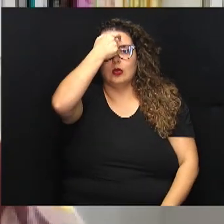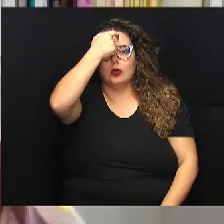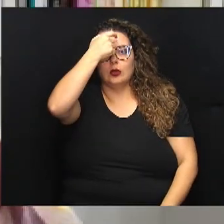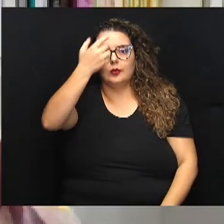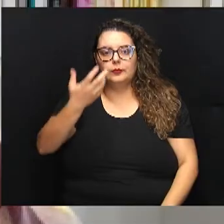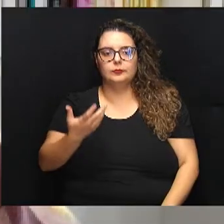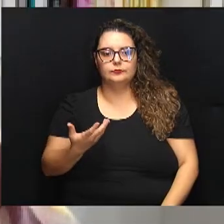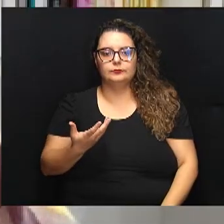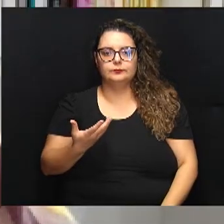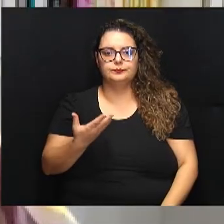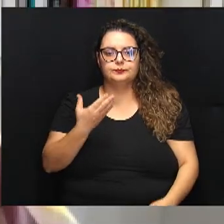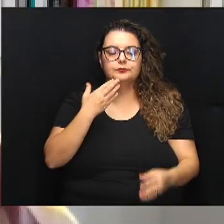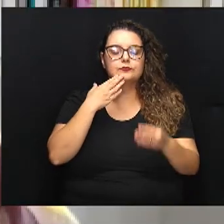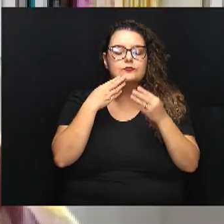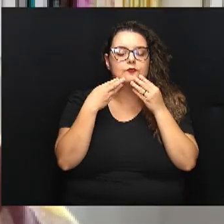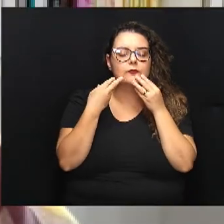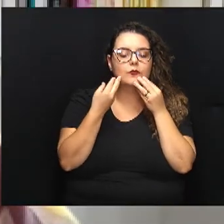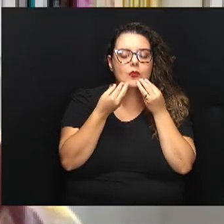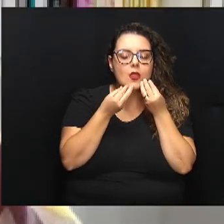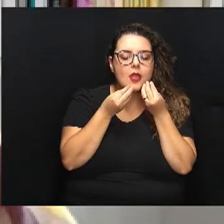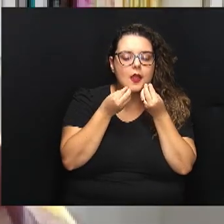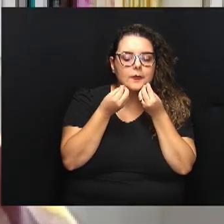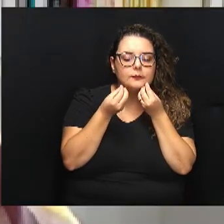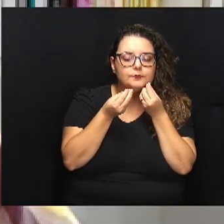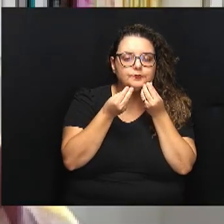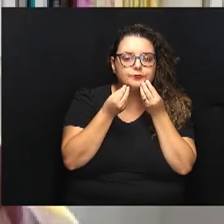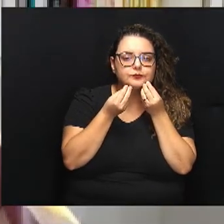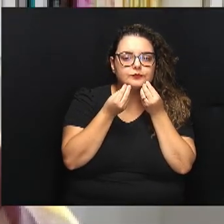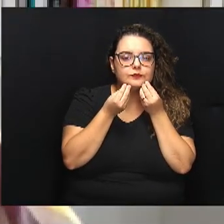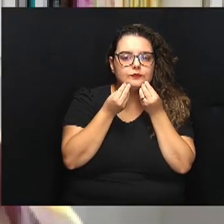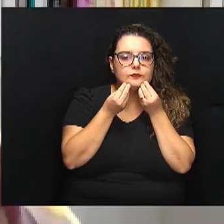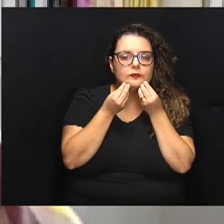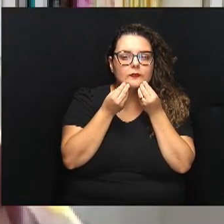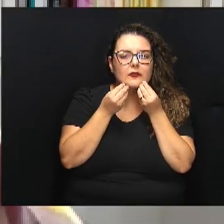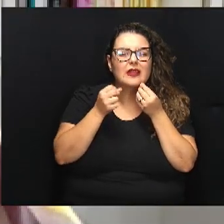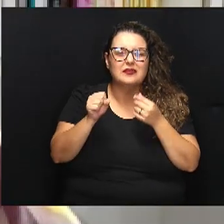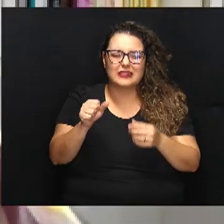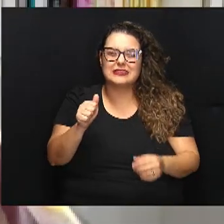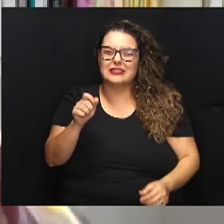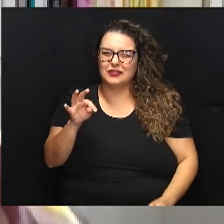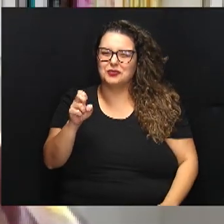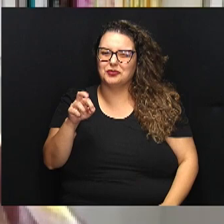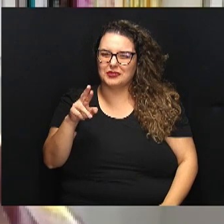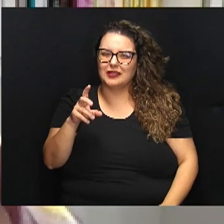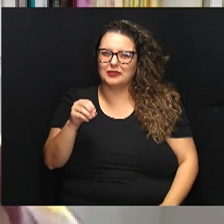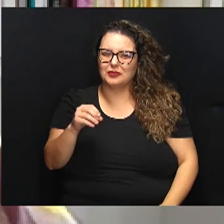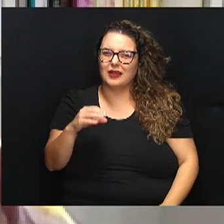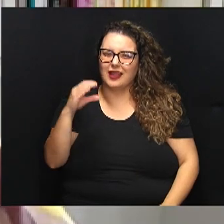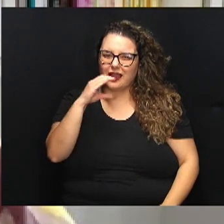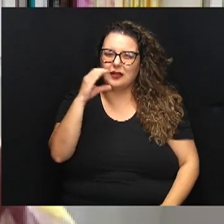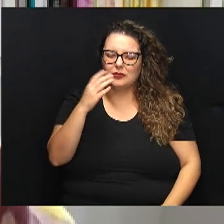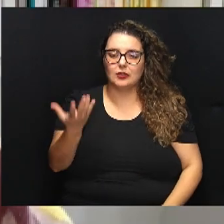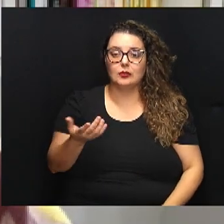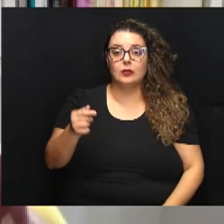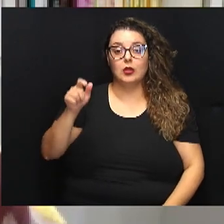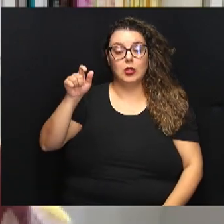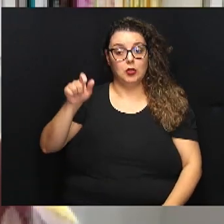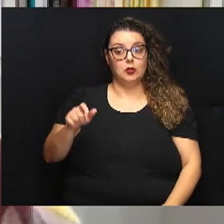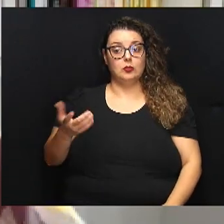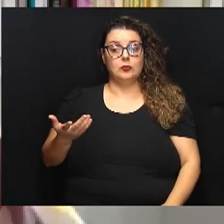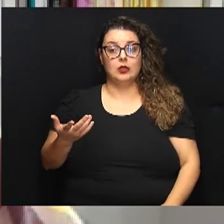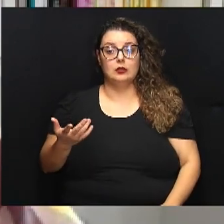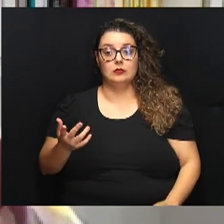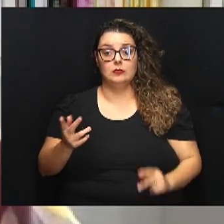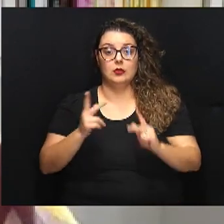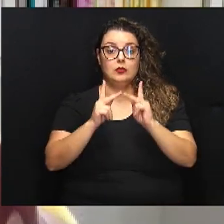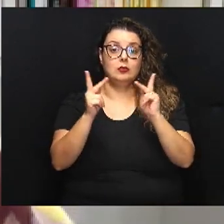e saboreando vai perceber que o paladar fica saturado muito rápido, tá? Então, uma pessoa que está em paz com